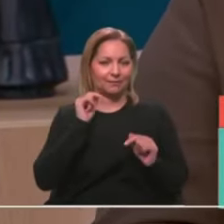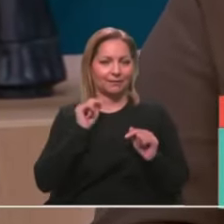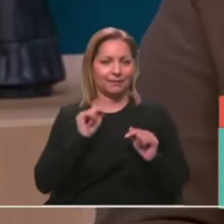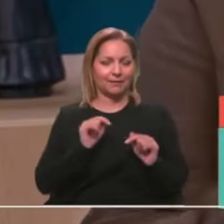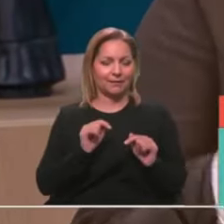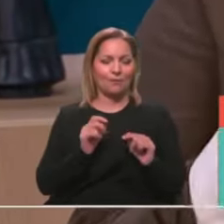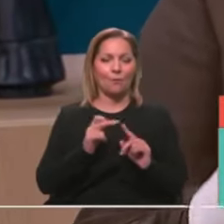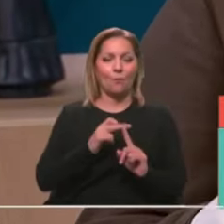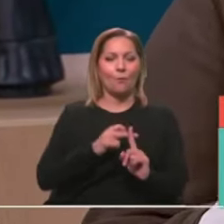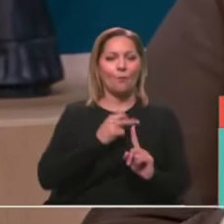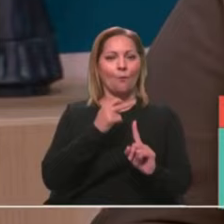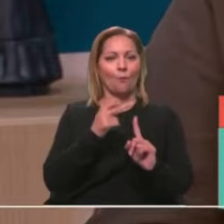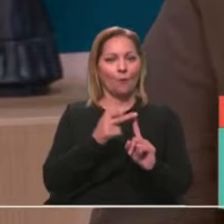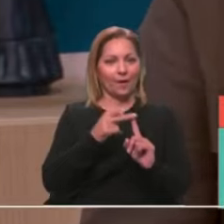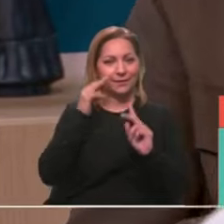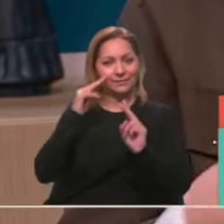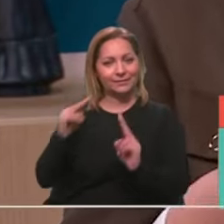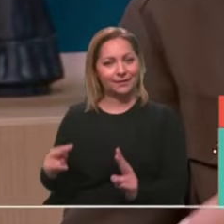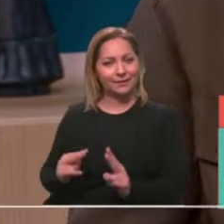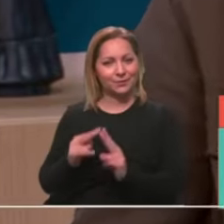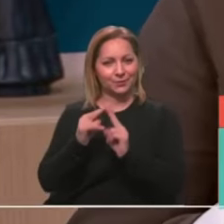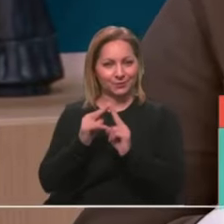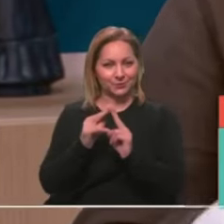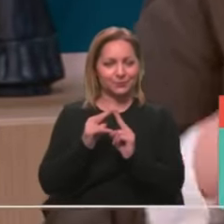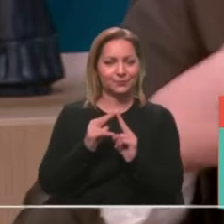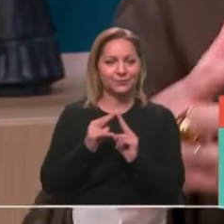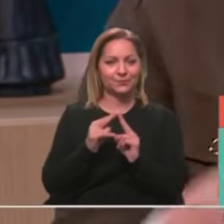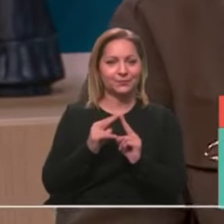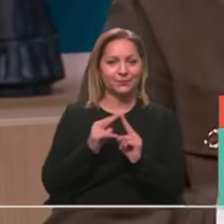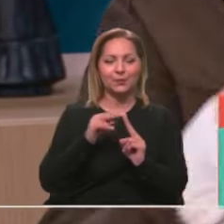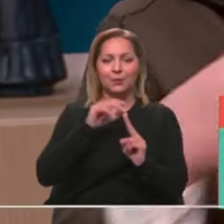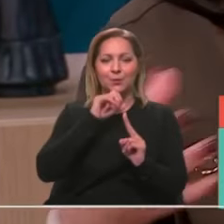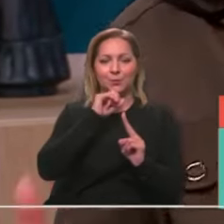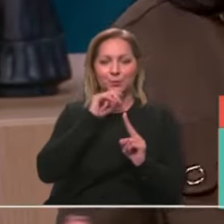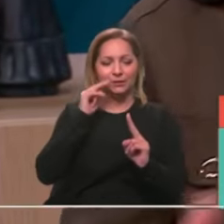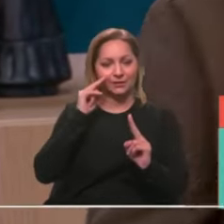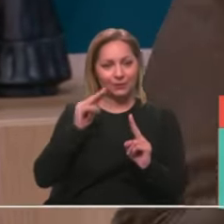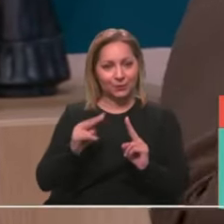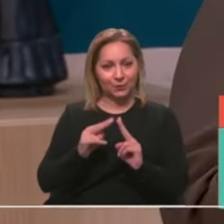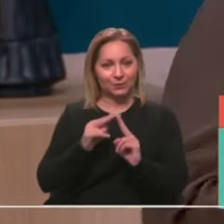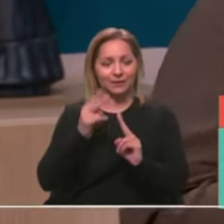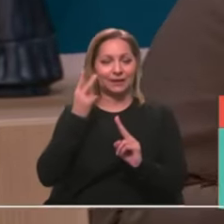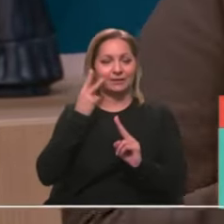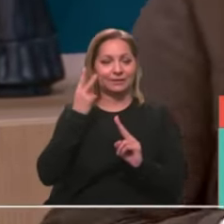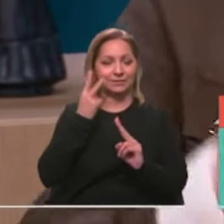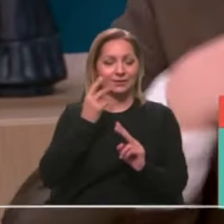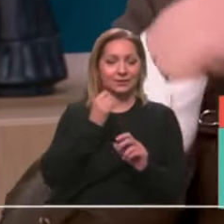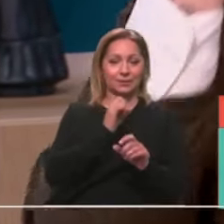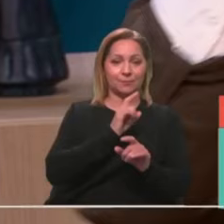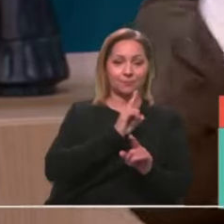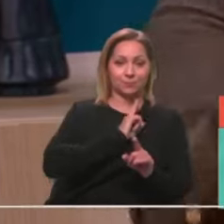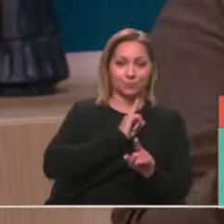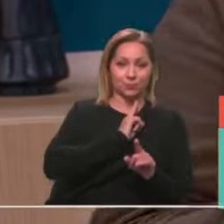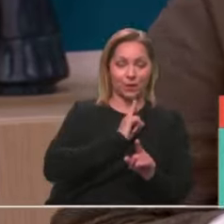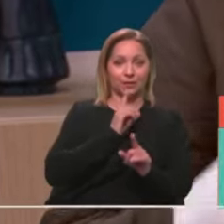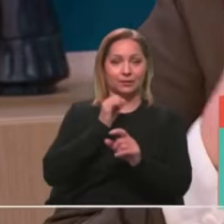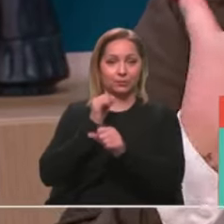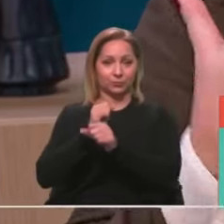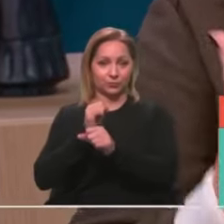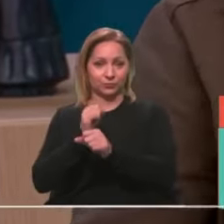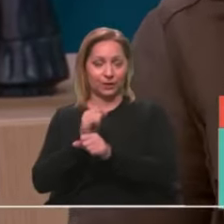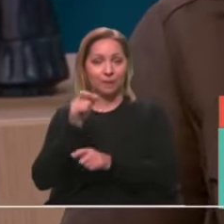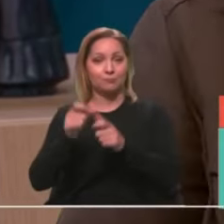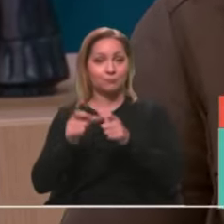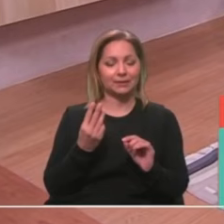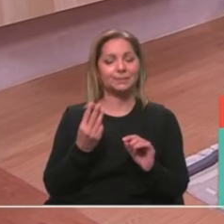de reencontros, ou seja, podem encontrar na sua vida profissional e na pessoal pessoas que vêm também